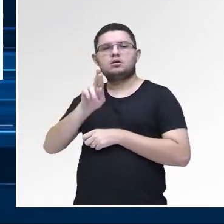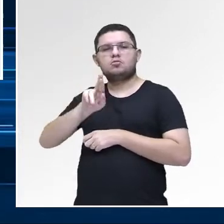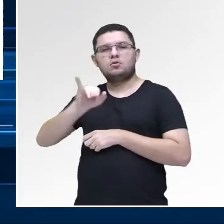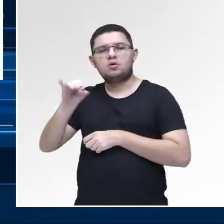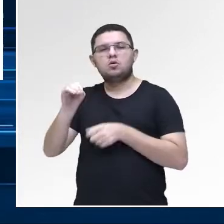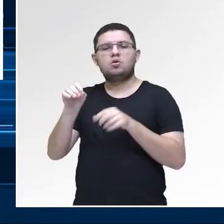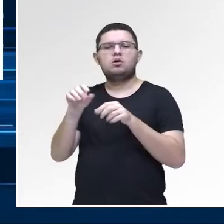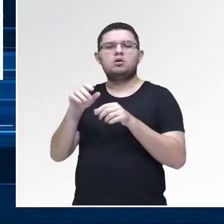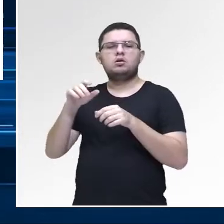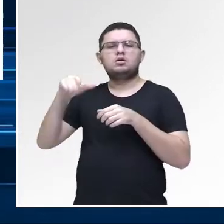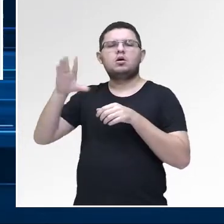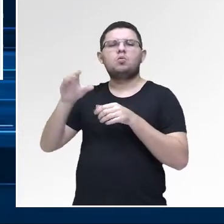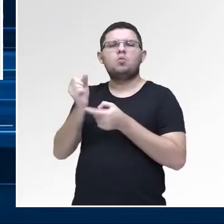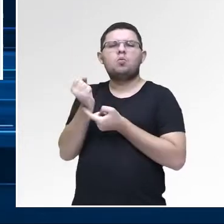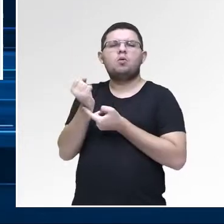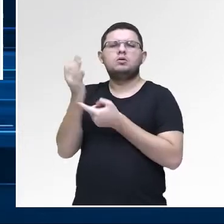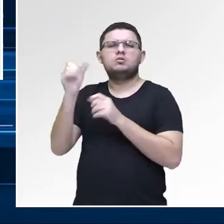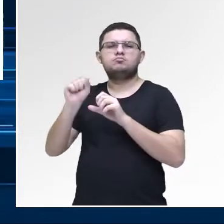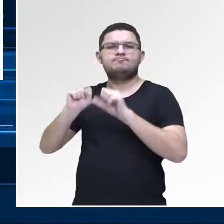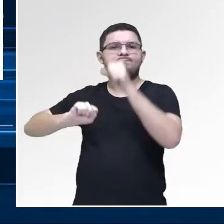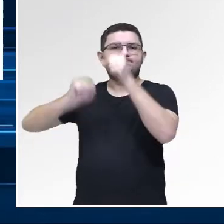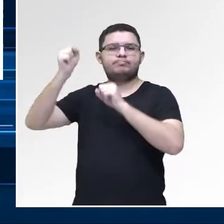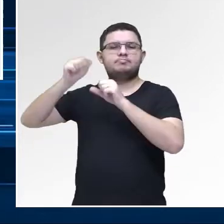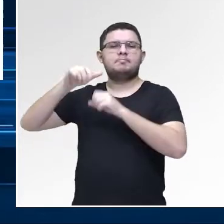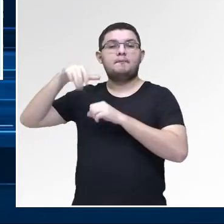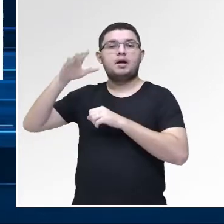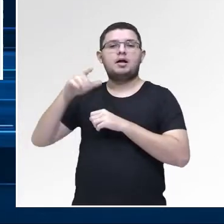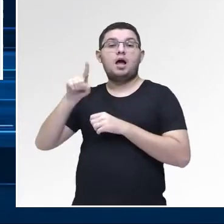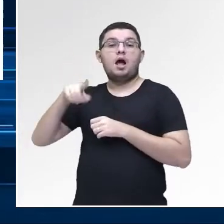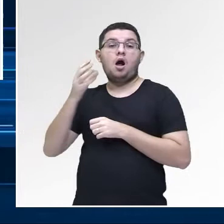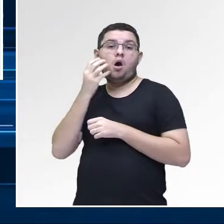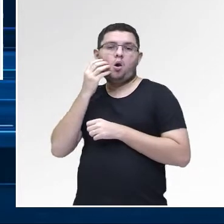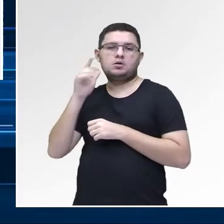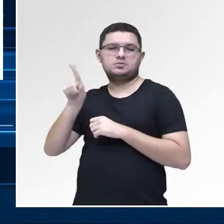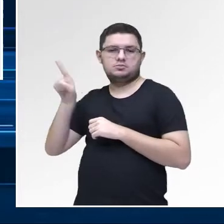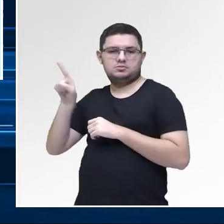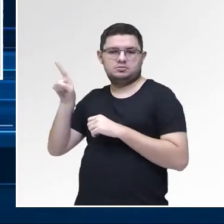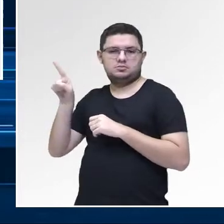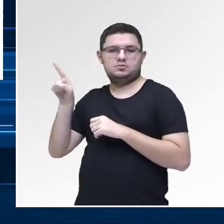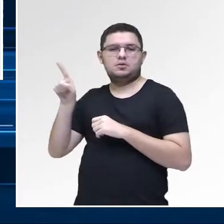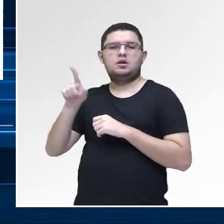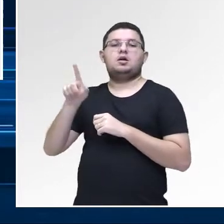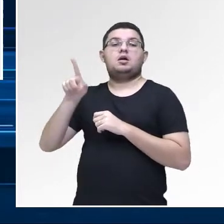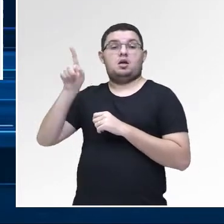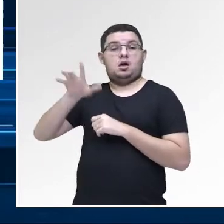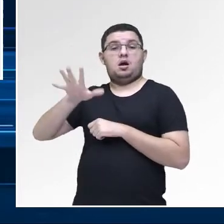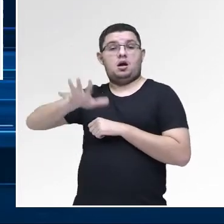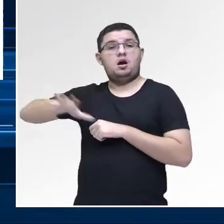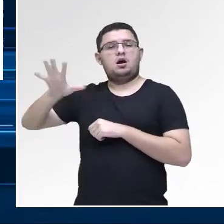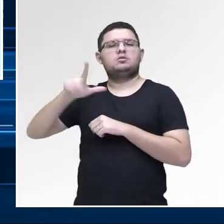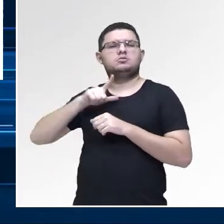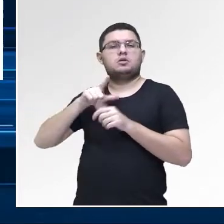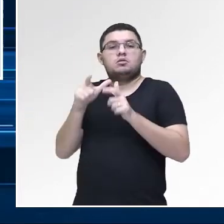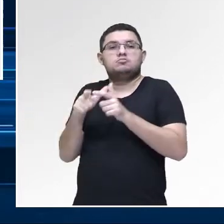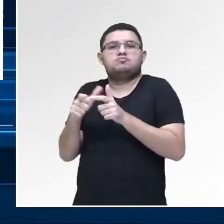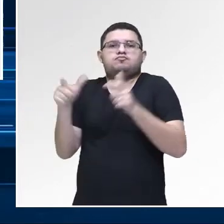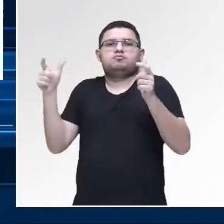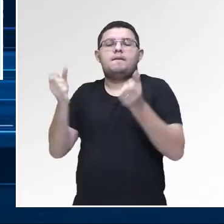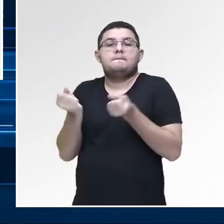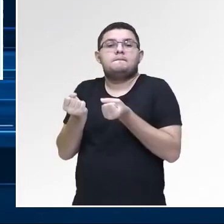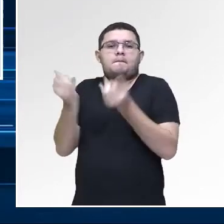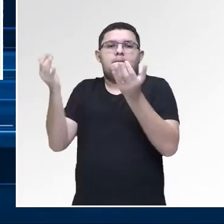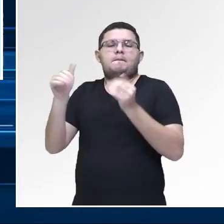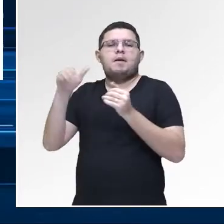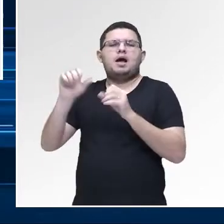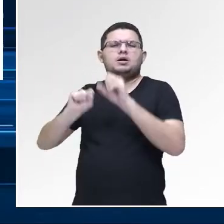em rosa. Isso quer dizer o quê? Que nessa área, até hoje, existe uma maior concentração